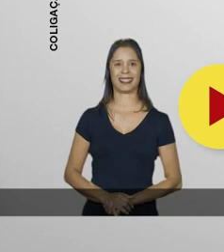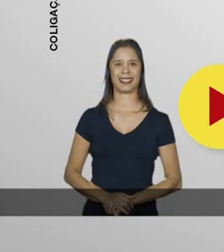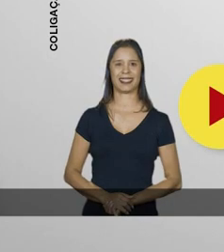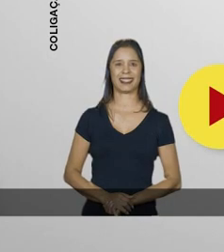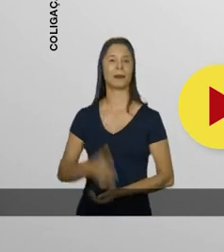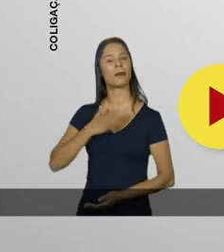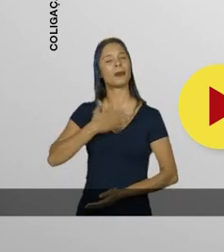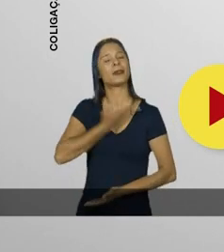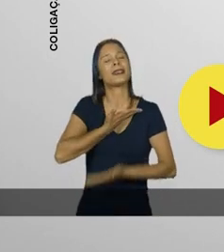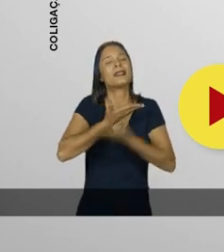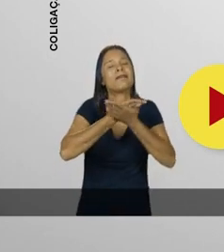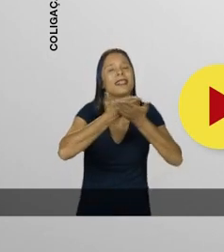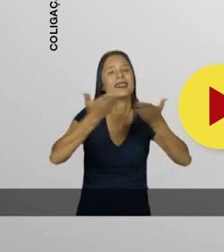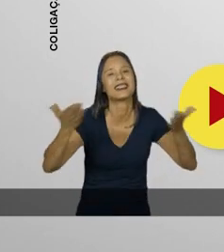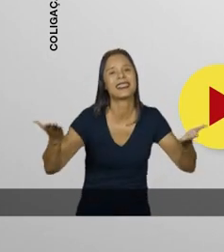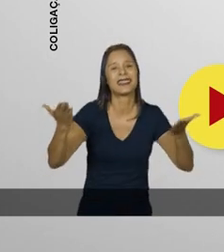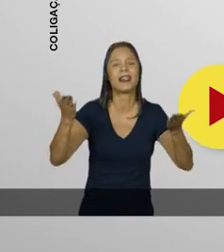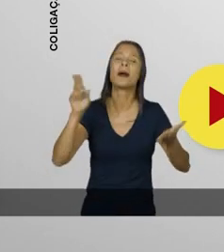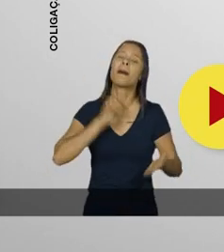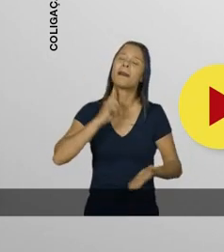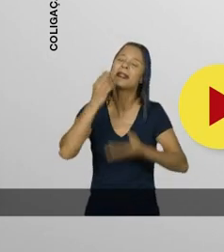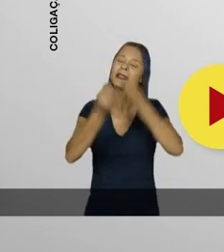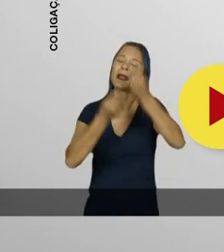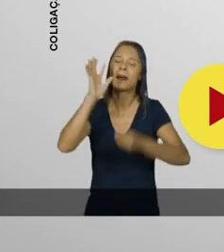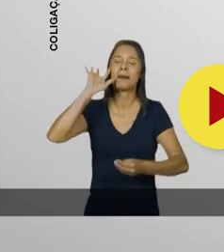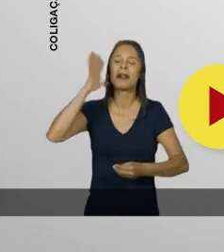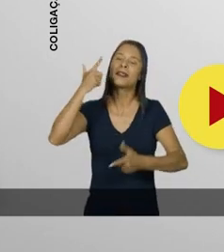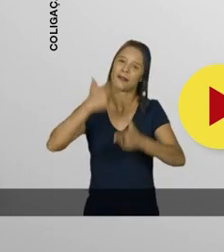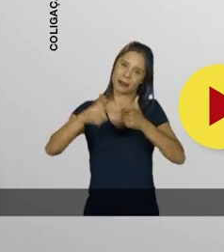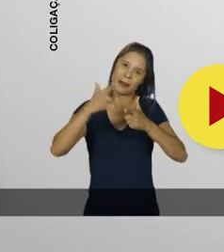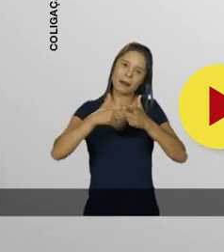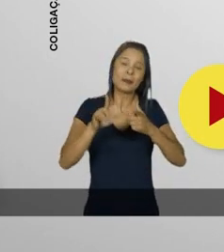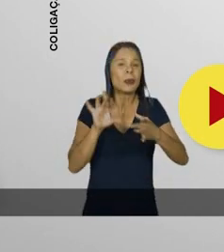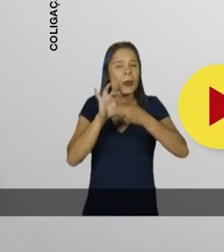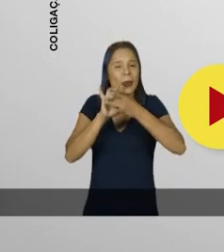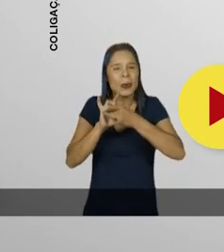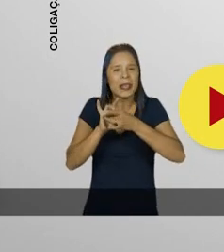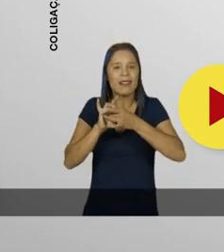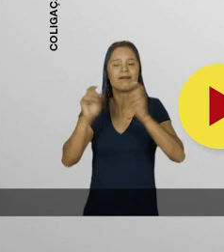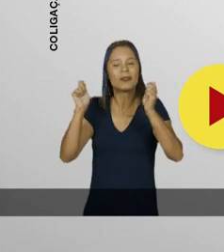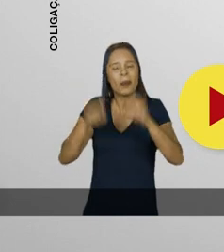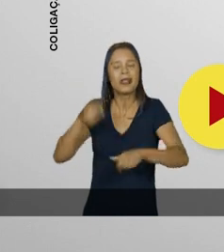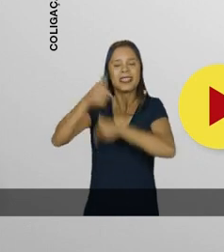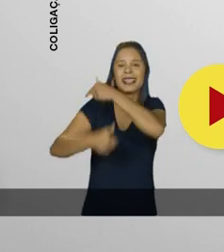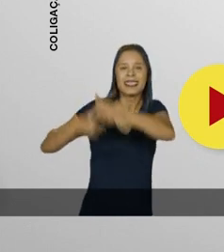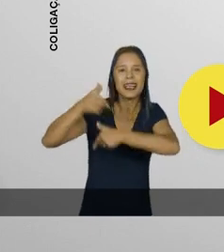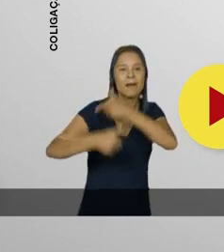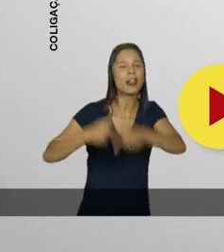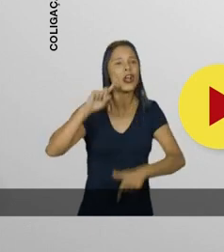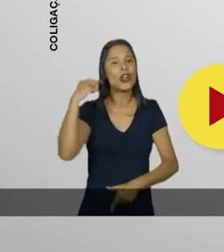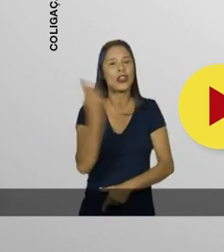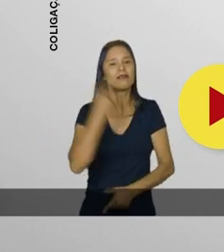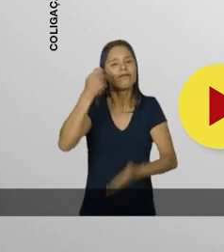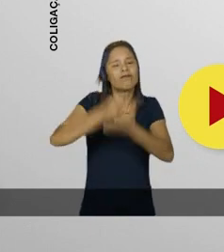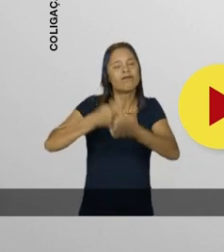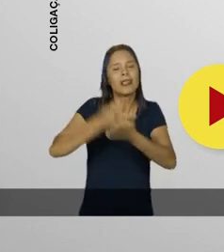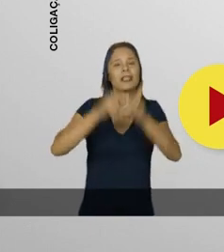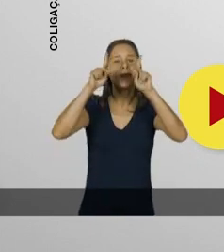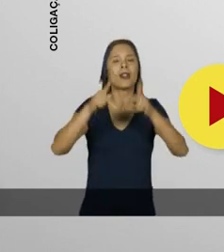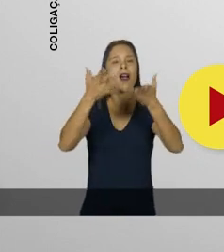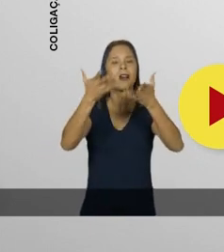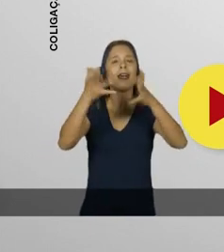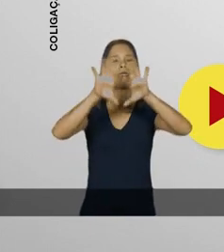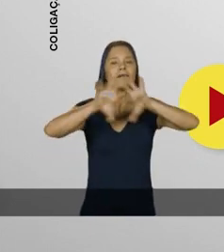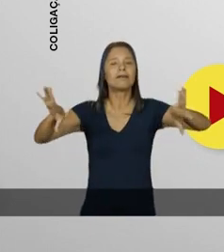12123. Aqui é o deputado estadual Dirceu Ribeiro, número 1911. Nosso trabalho